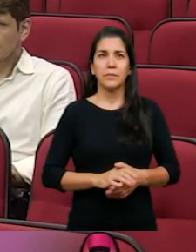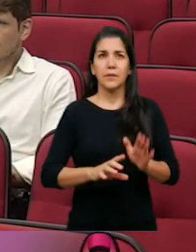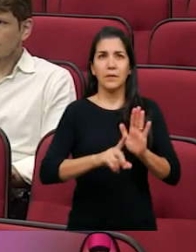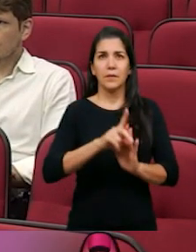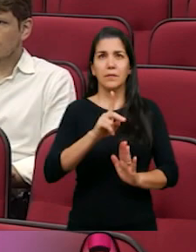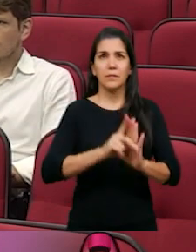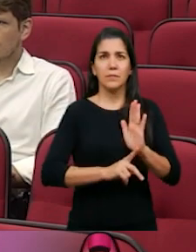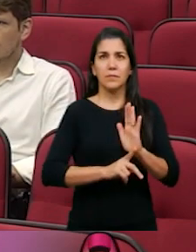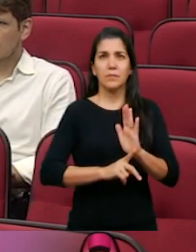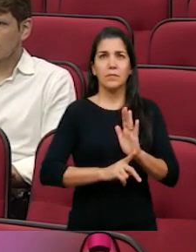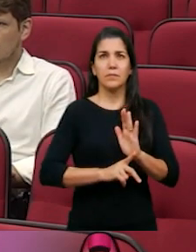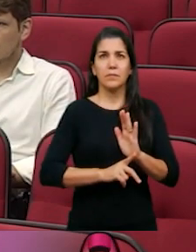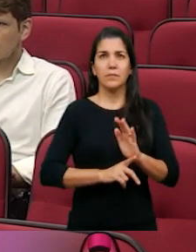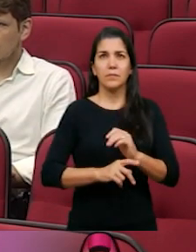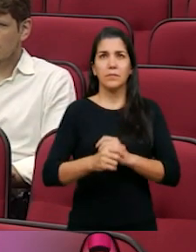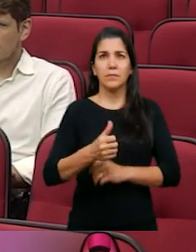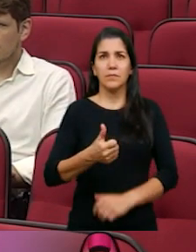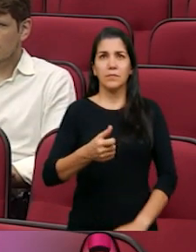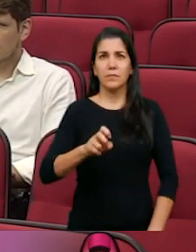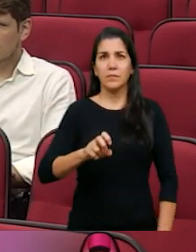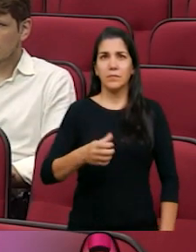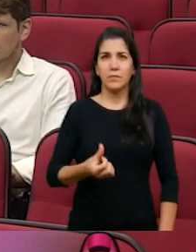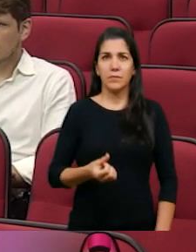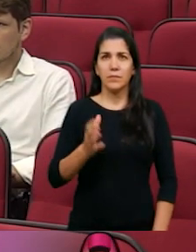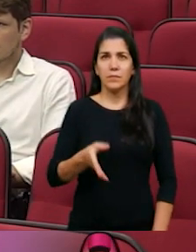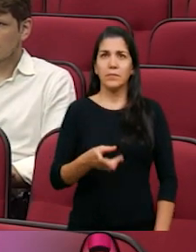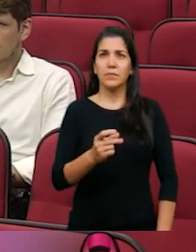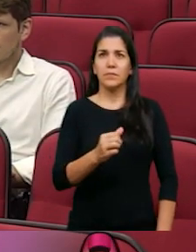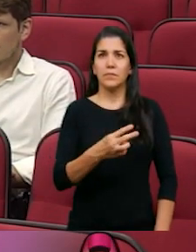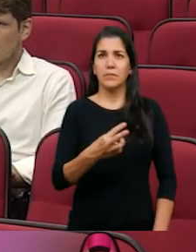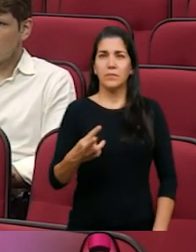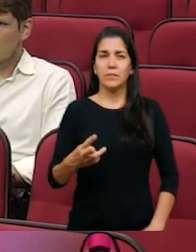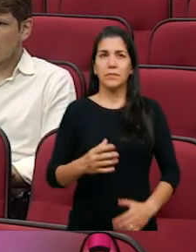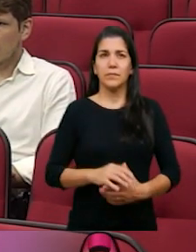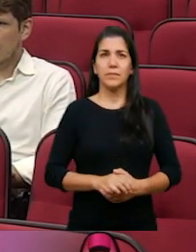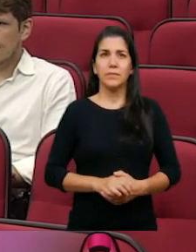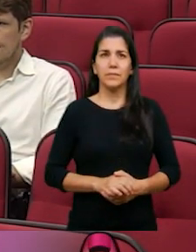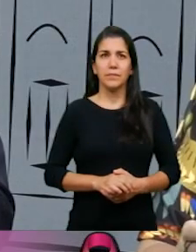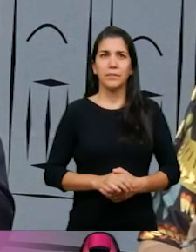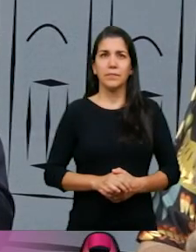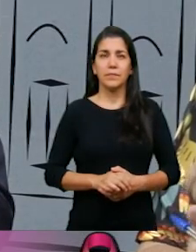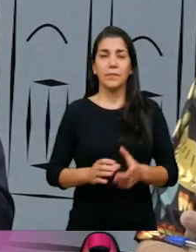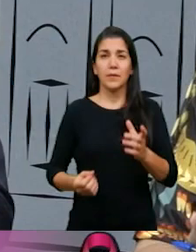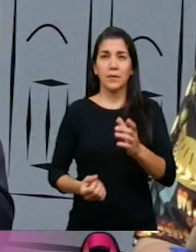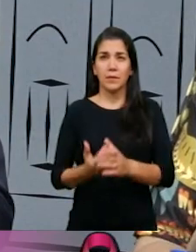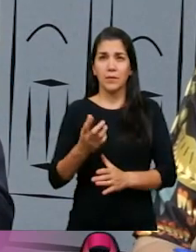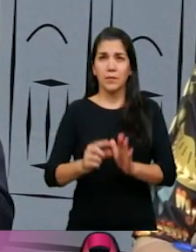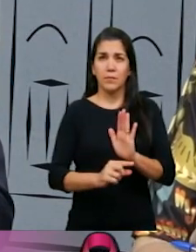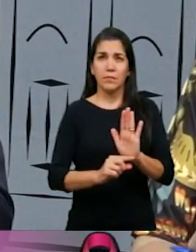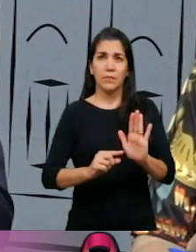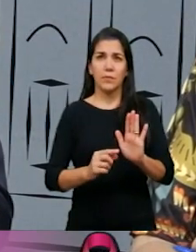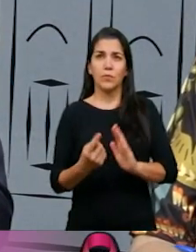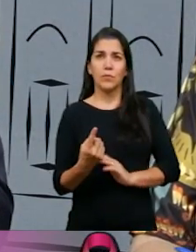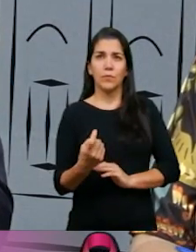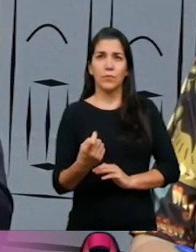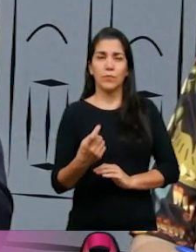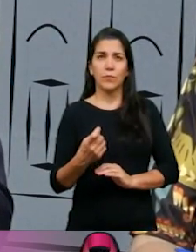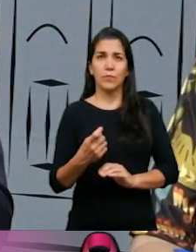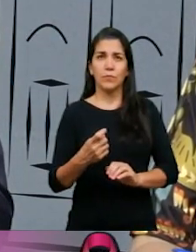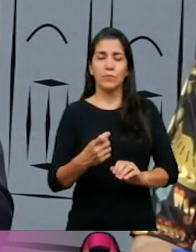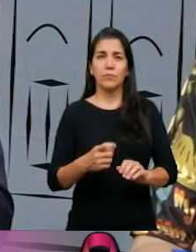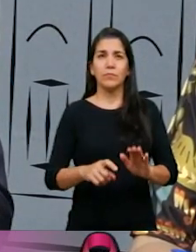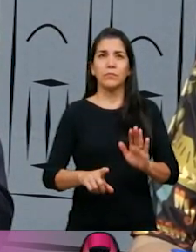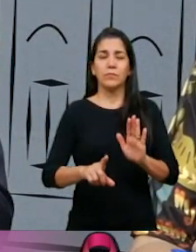número 156 de 2023, ementa. Cria parágrafo único no artigo 1º da